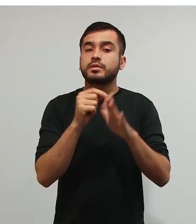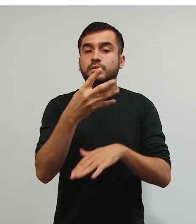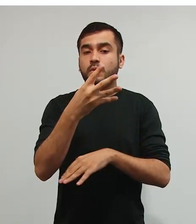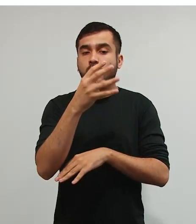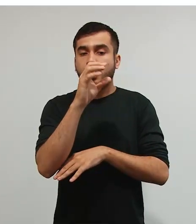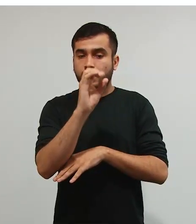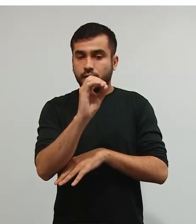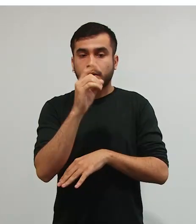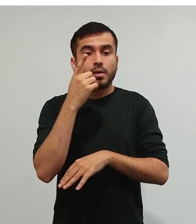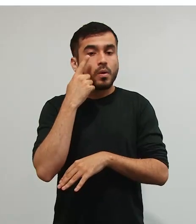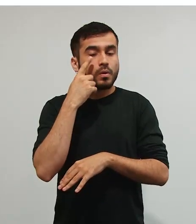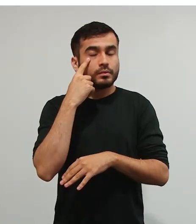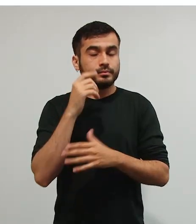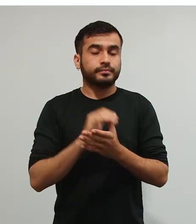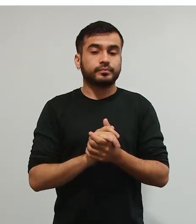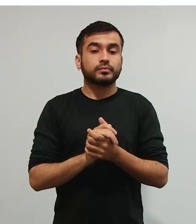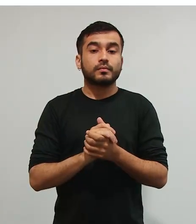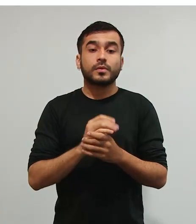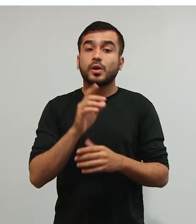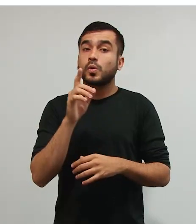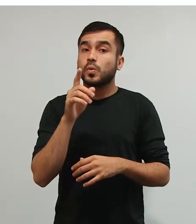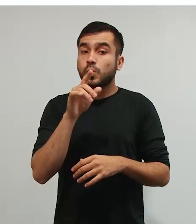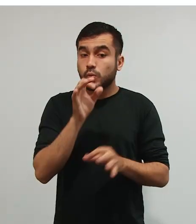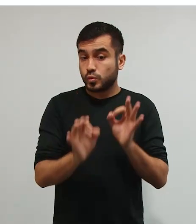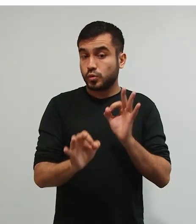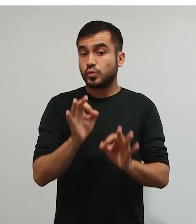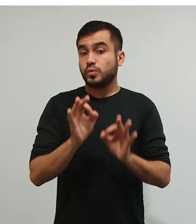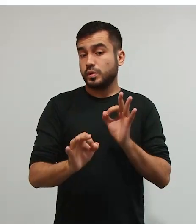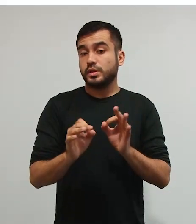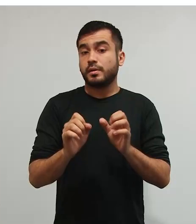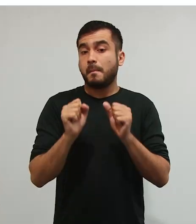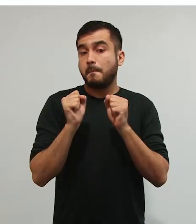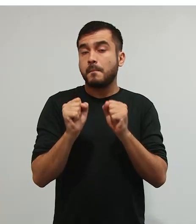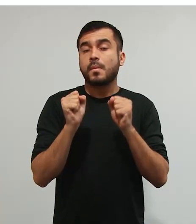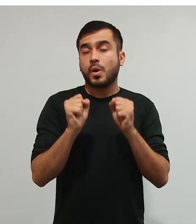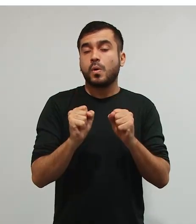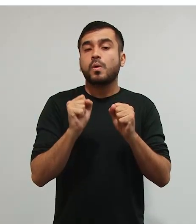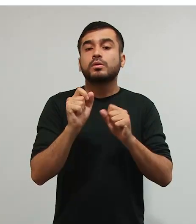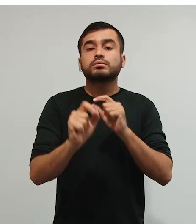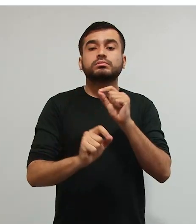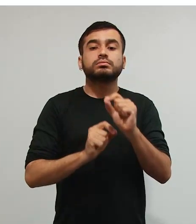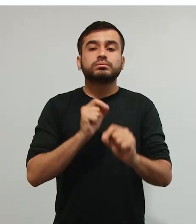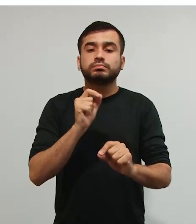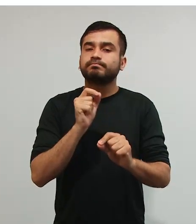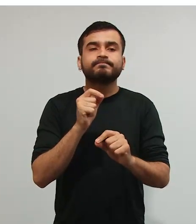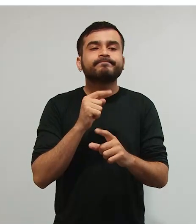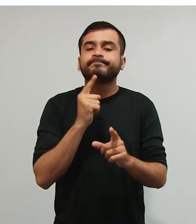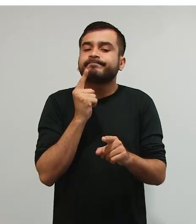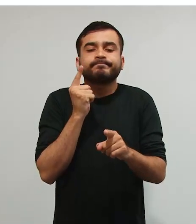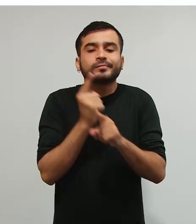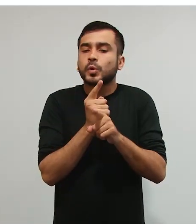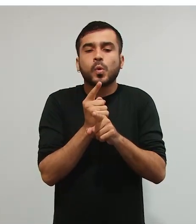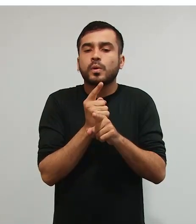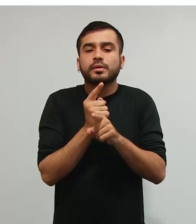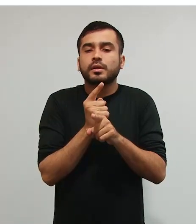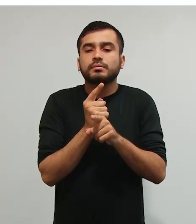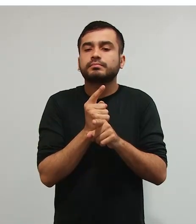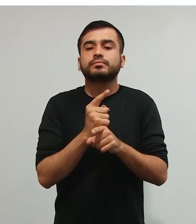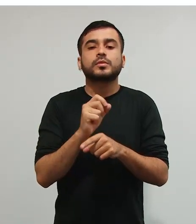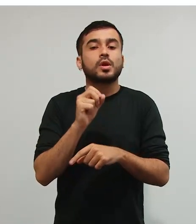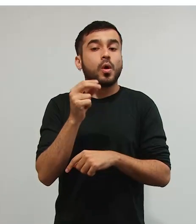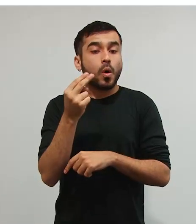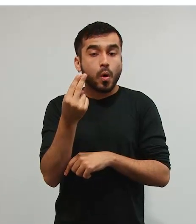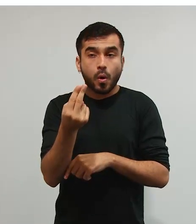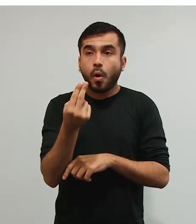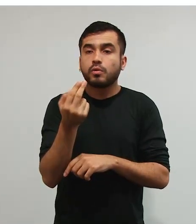40. Quando o juiz, no curso da execução, não encontrar o devedor ou